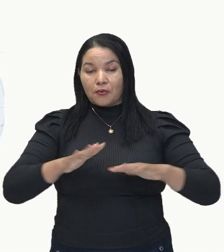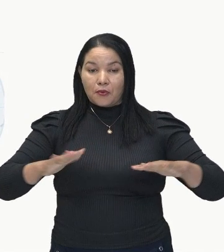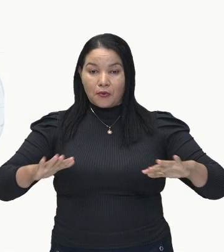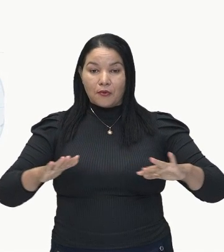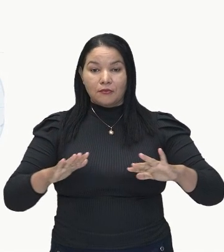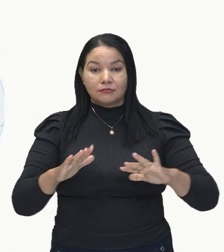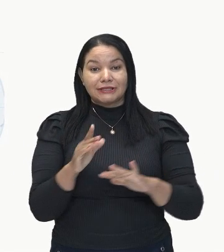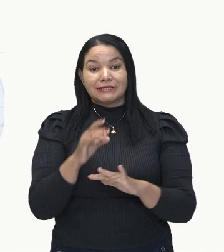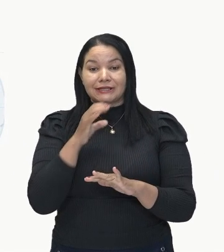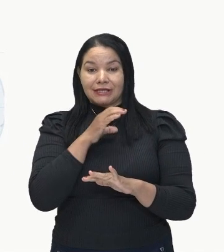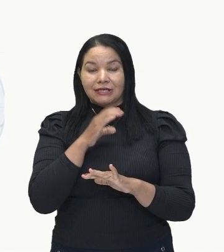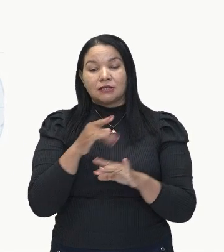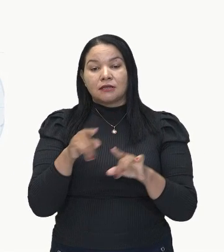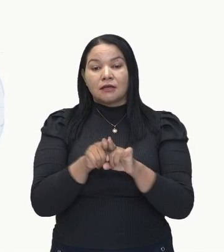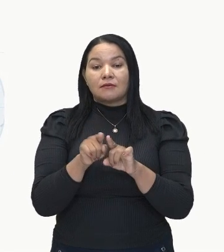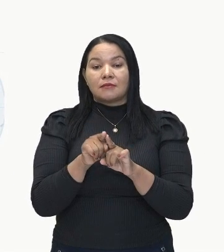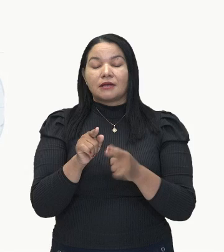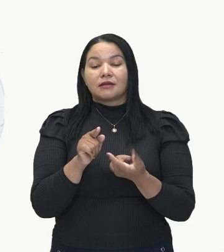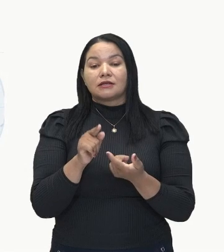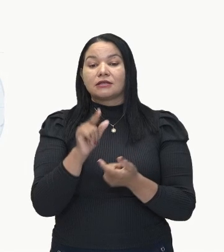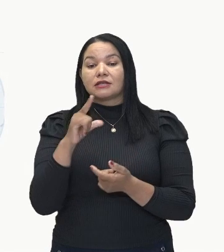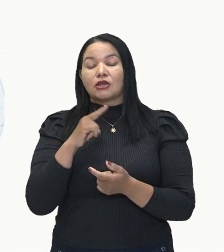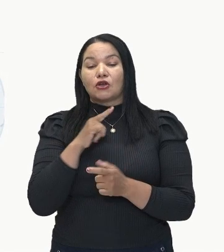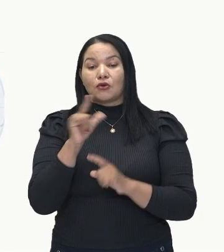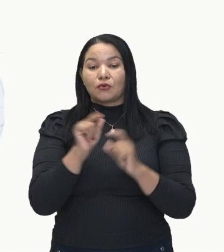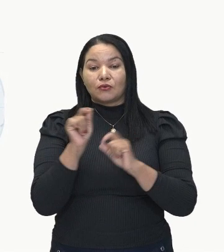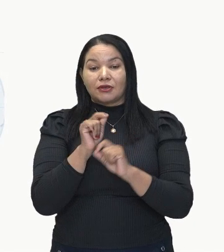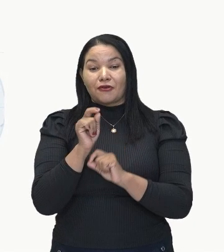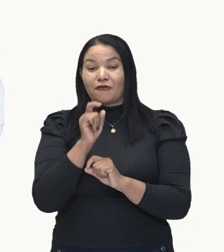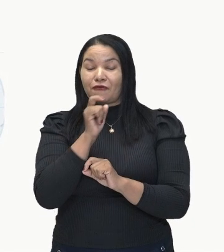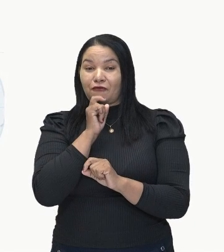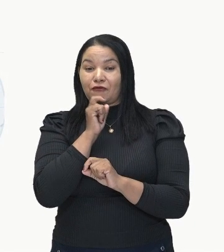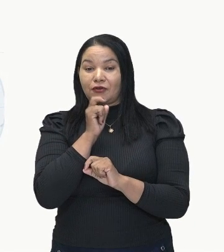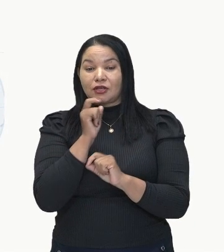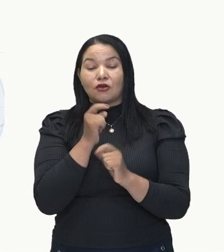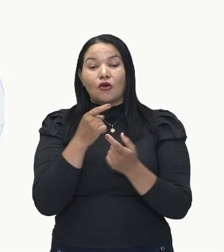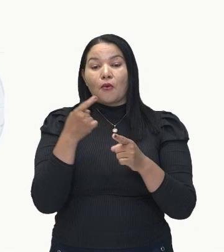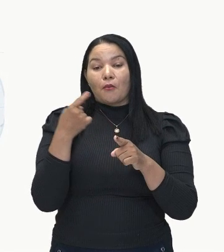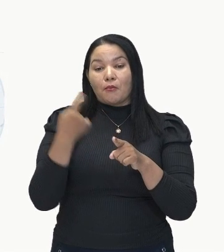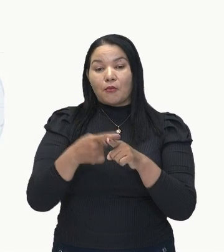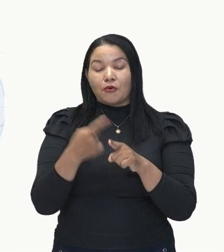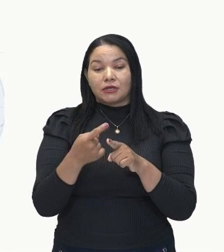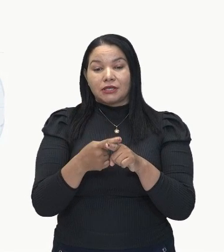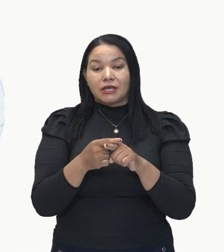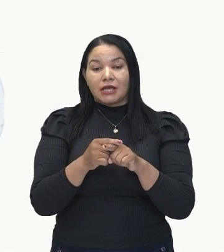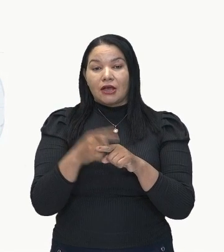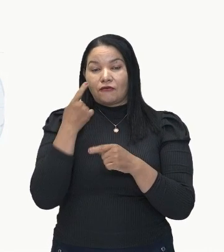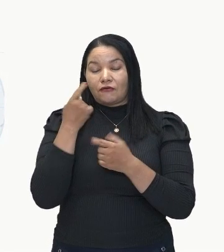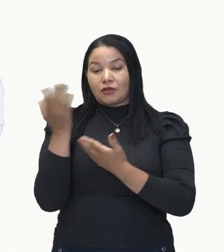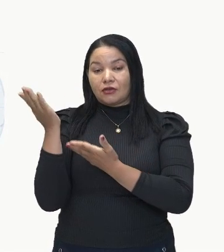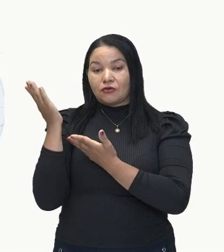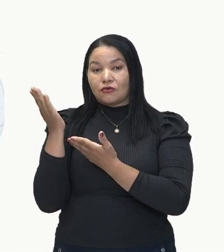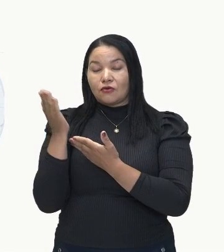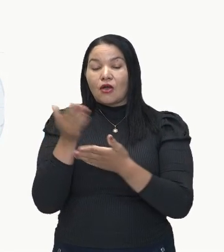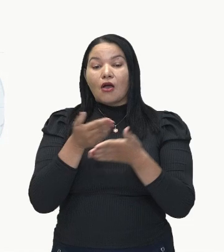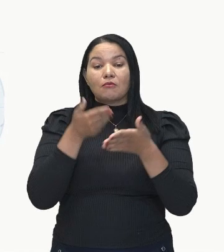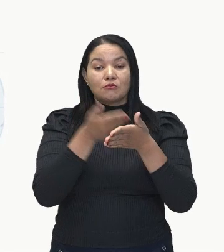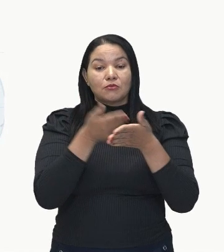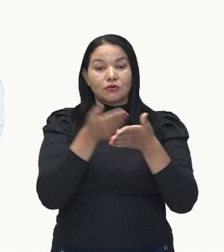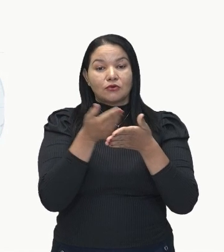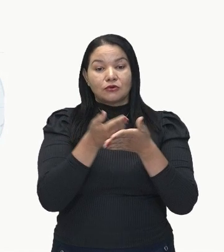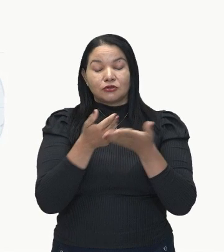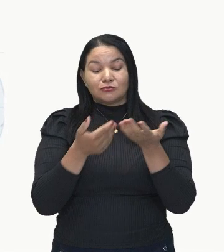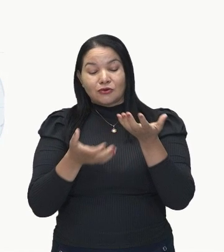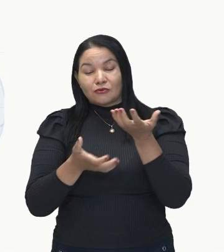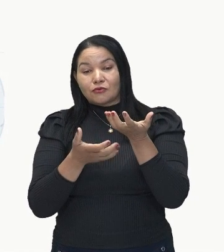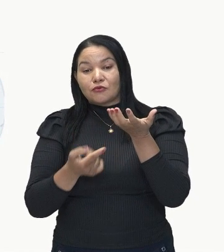Mas também teremos aí correntes frias, que já pega ali essa parte, né, próximo à